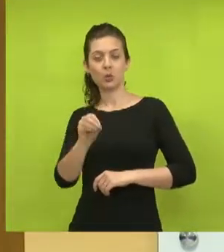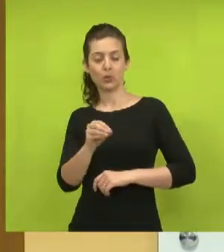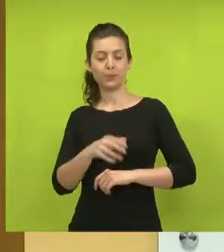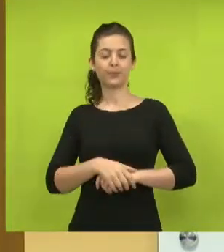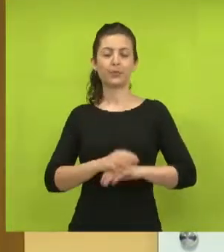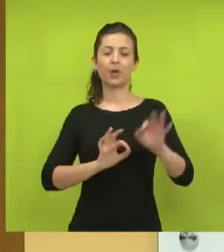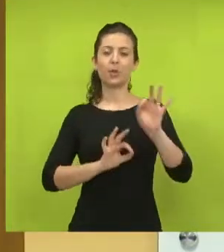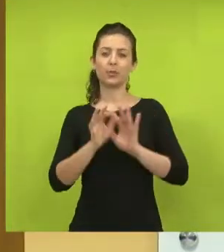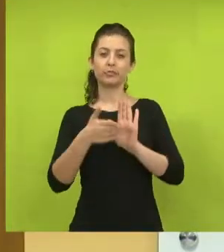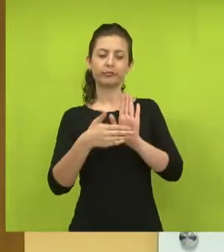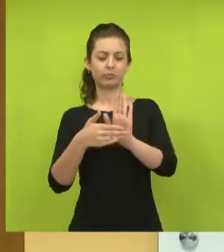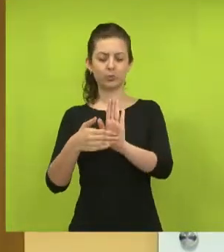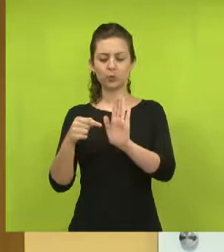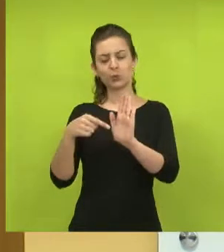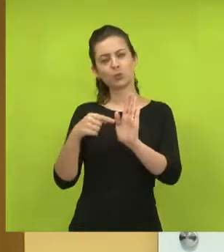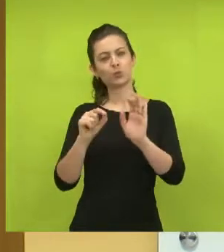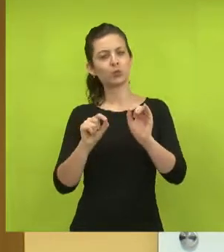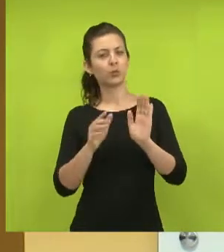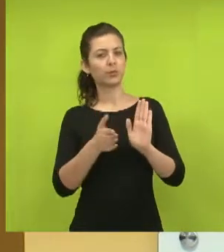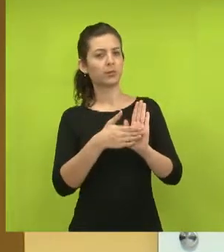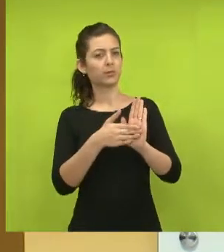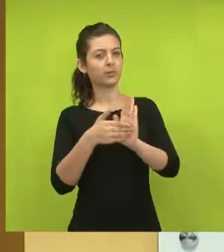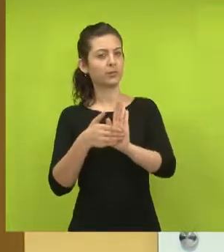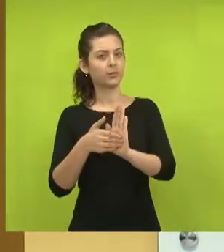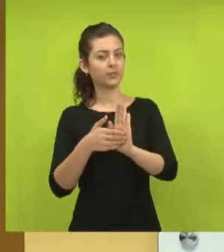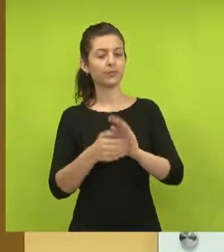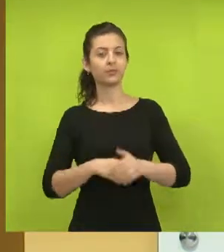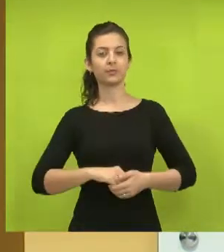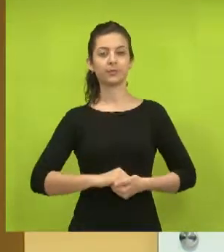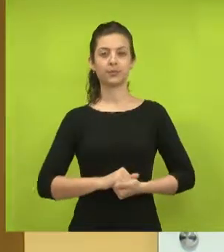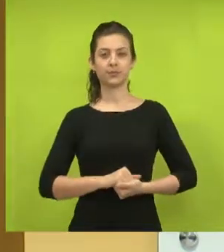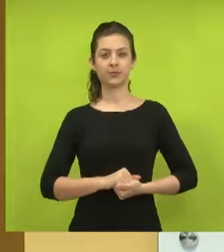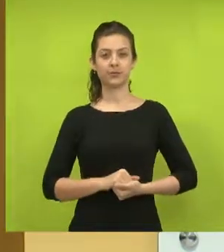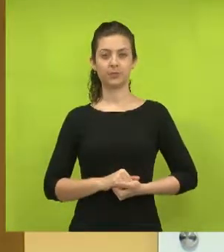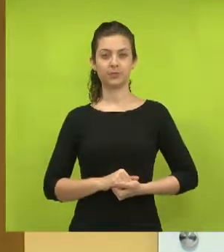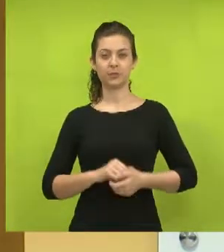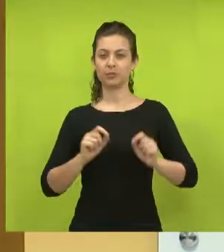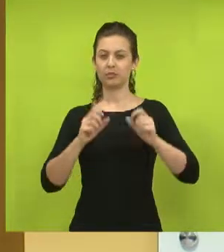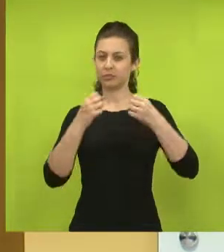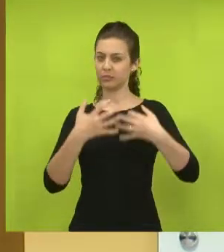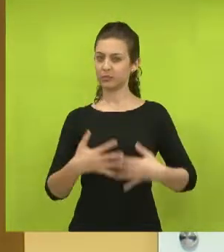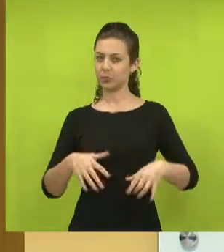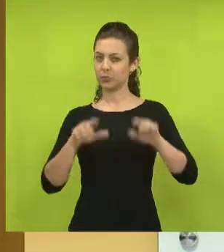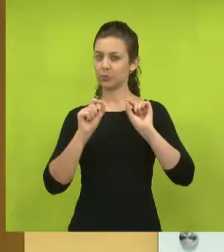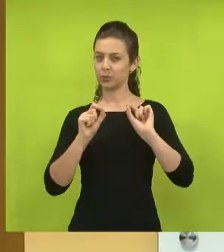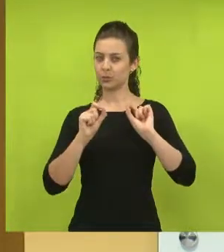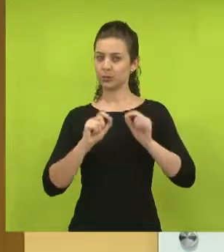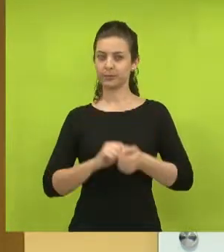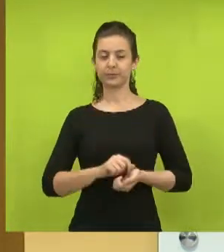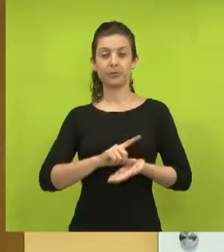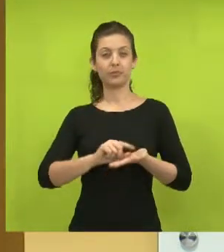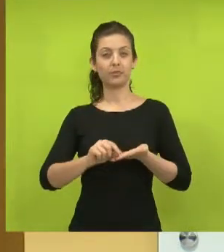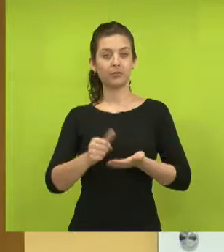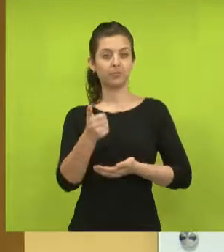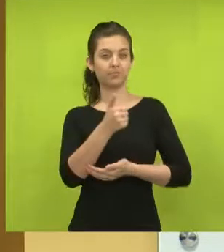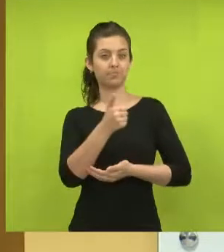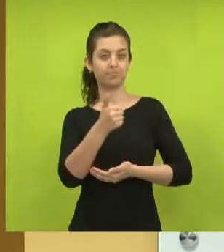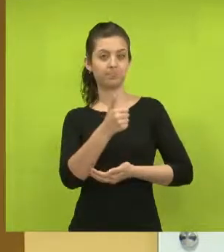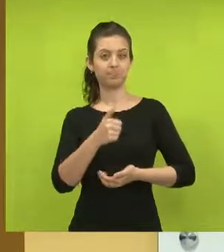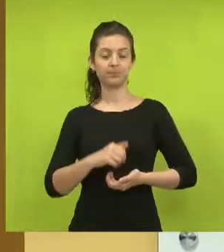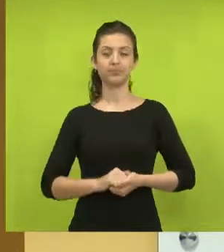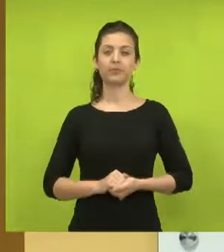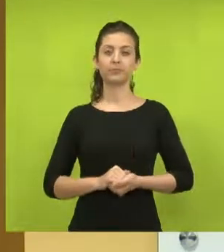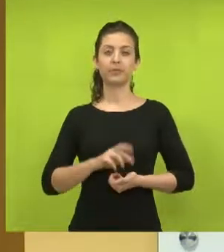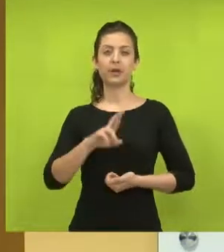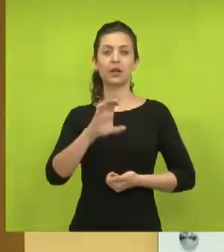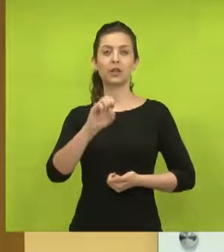ele apresenta uma proposta que diz assim, artigo 1º, é